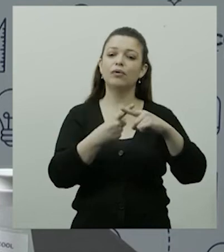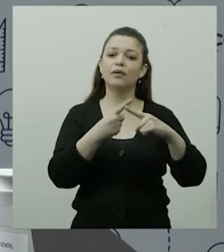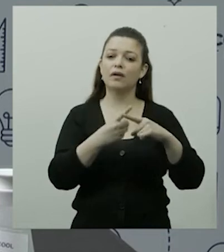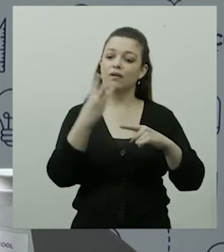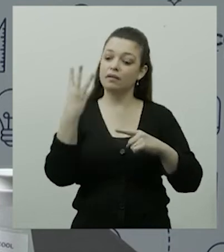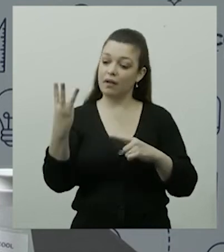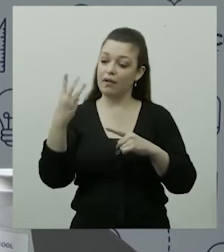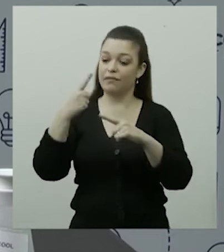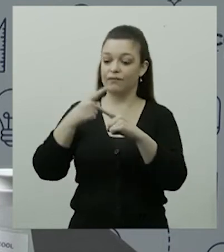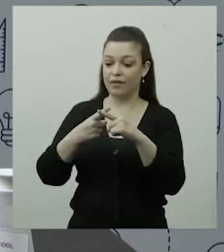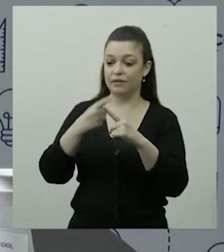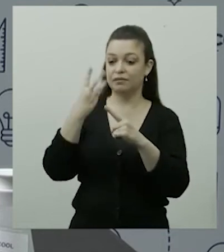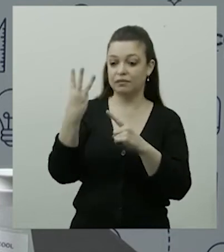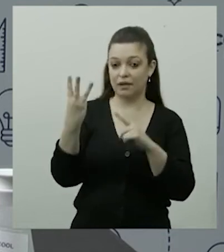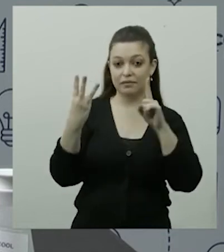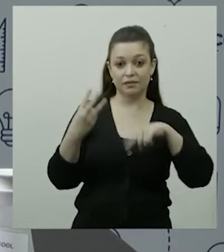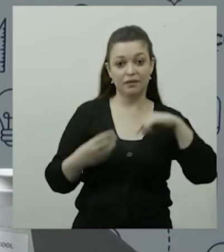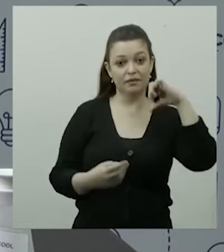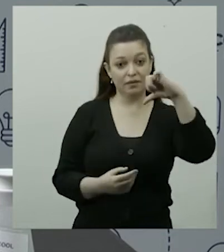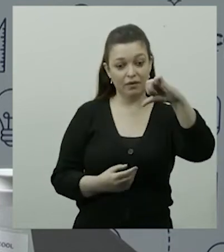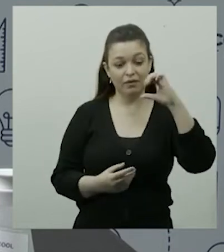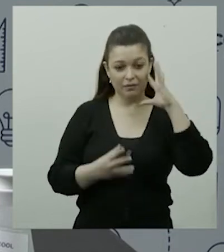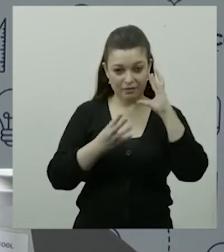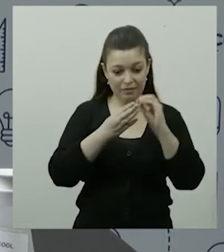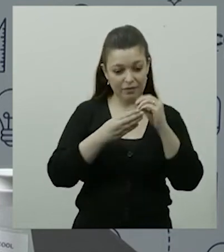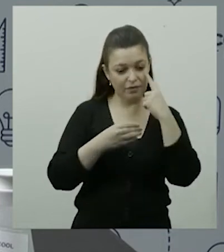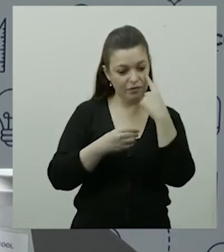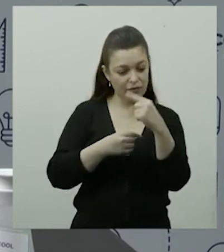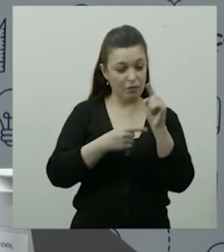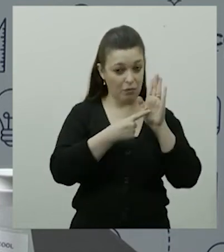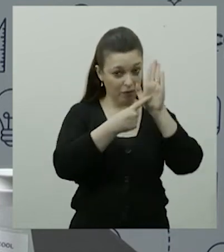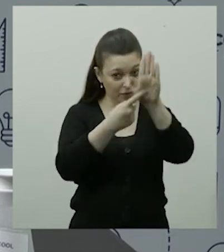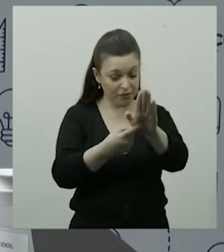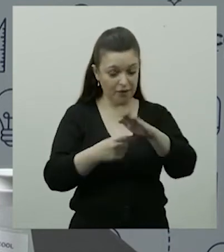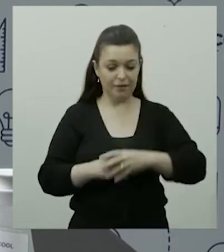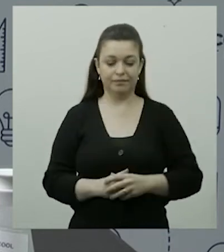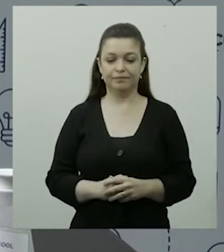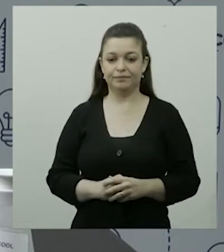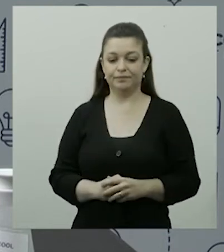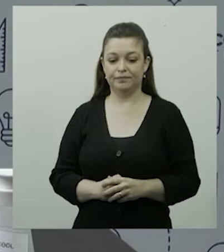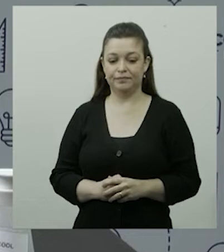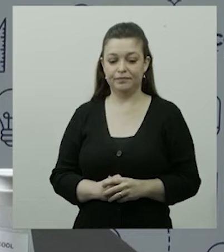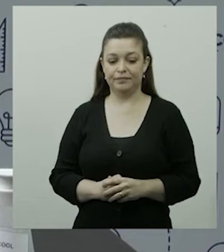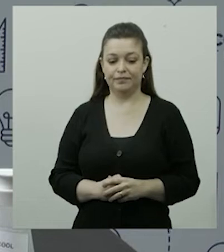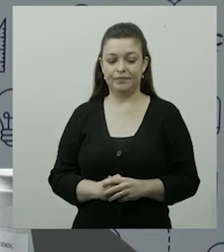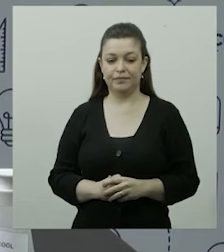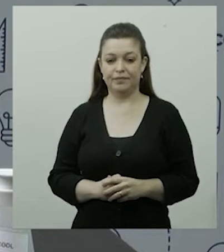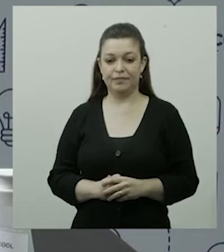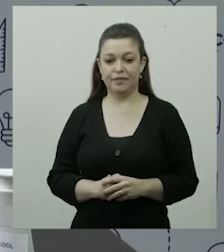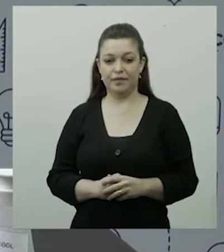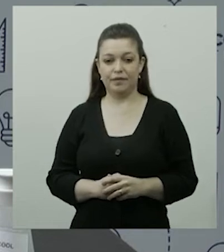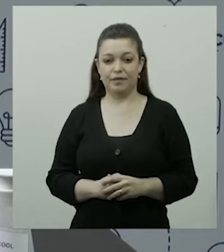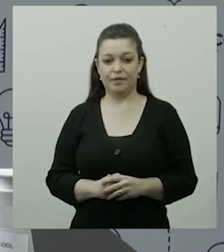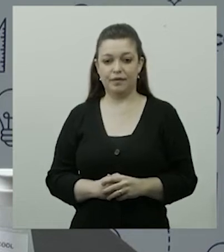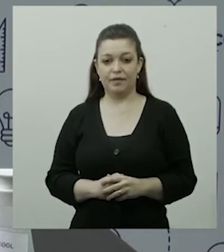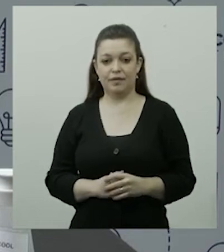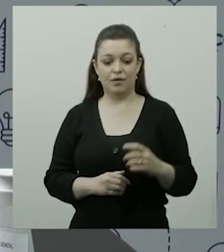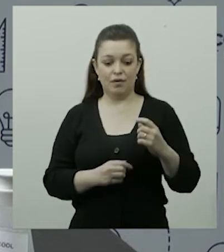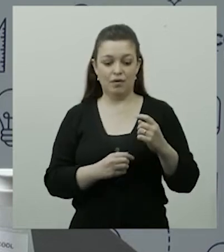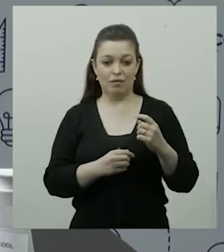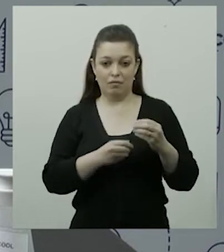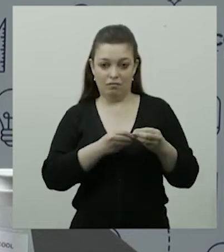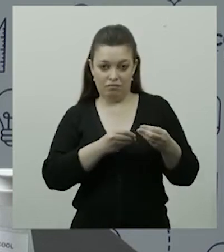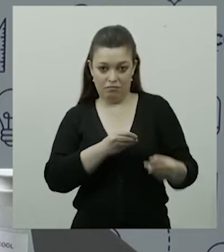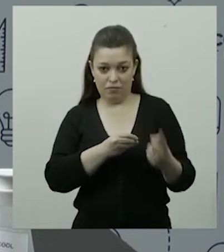é 9. Vamos conferir isso aqui? Então, 1, 2,